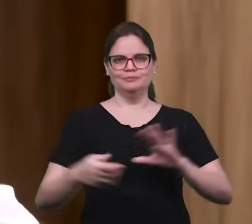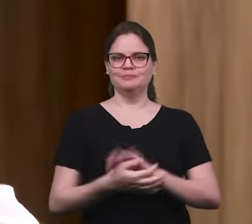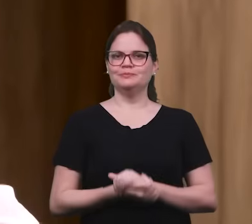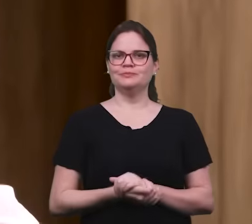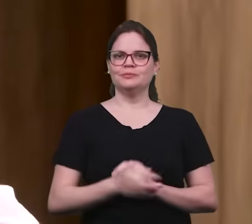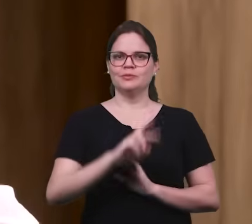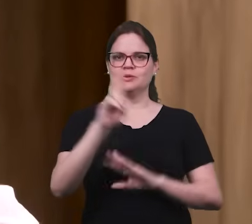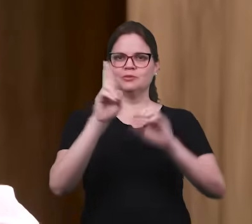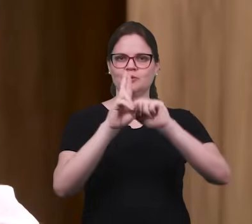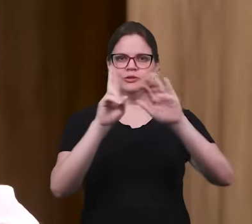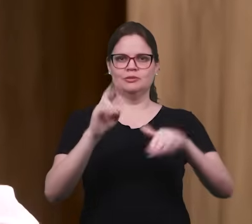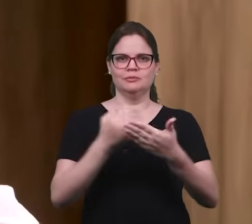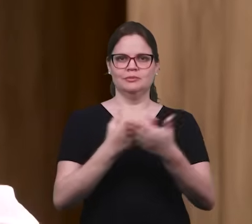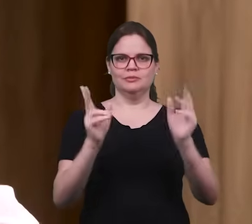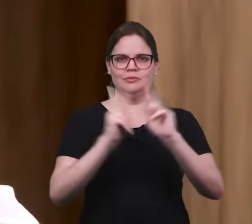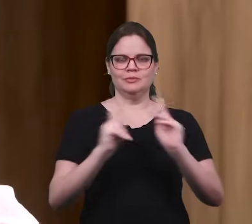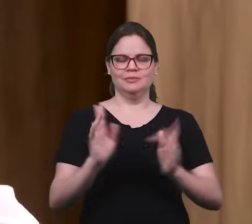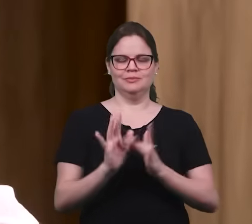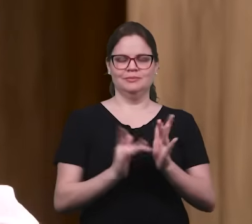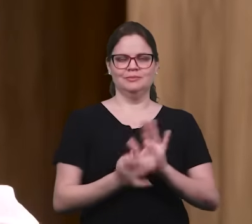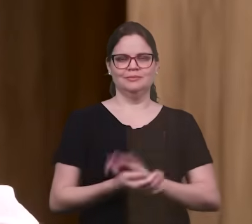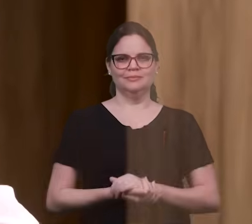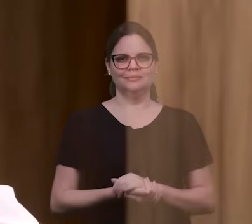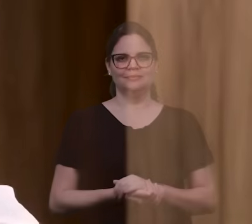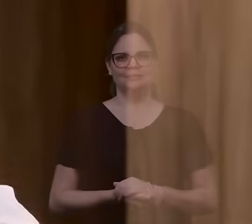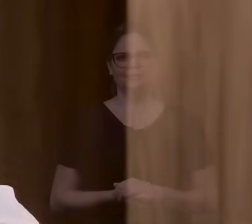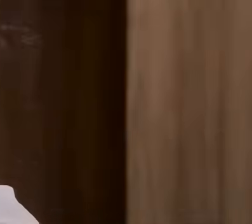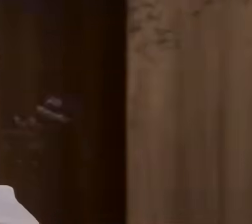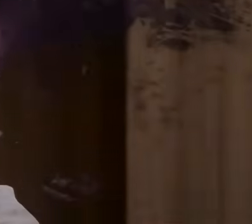Senhor te abençoe. A paz do Senhor Jesus.